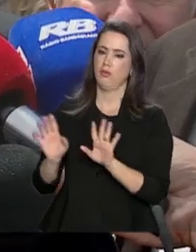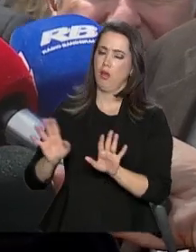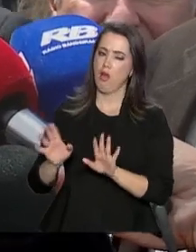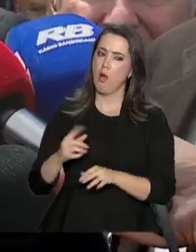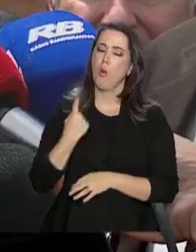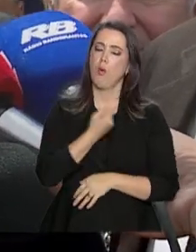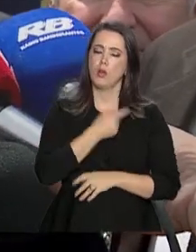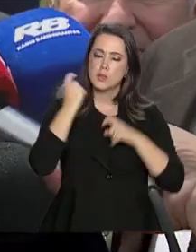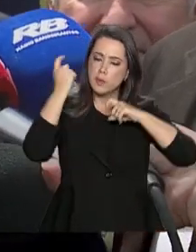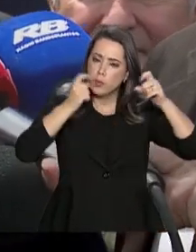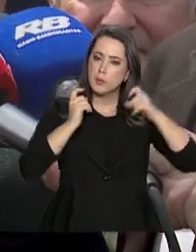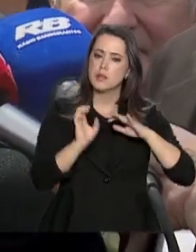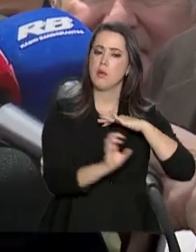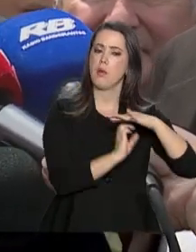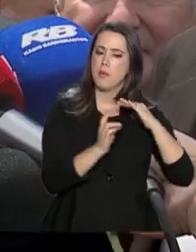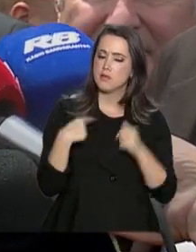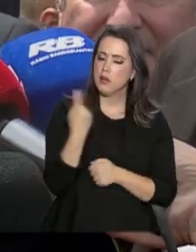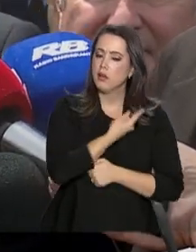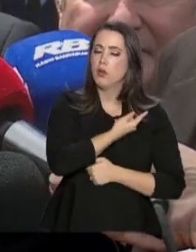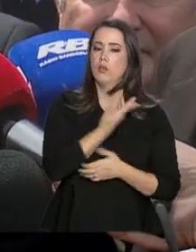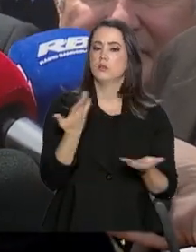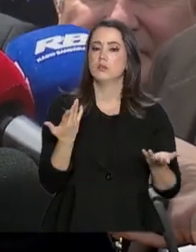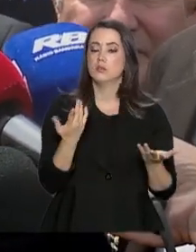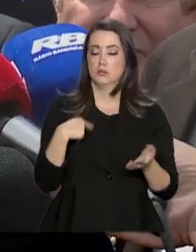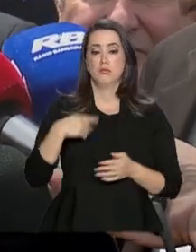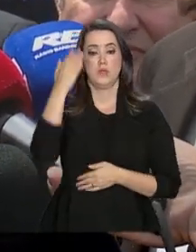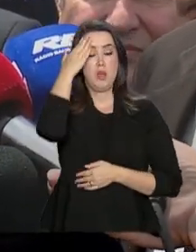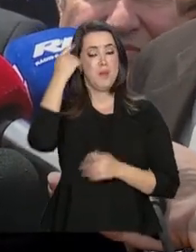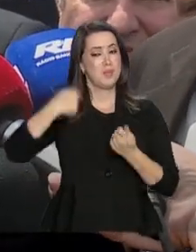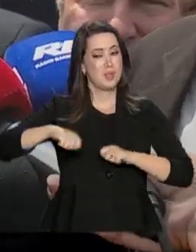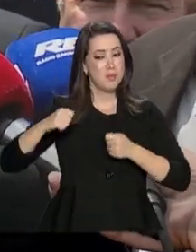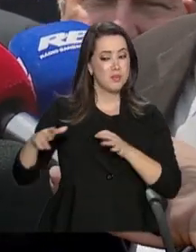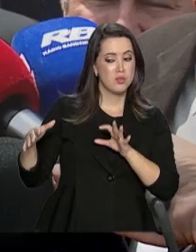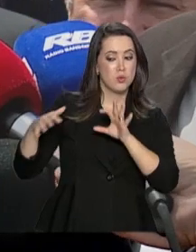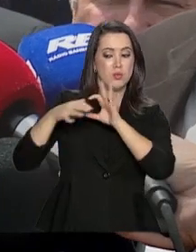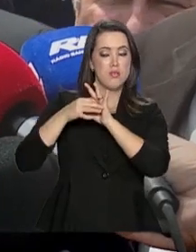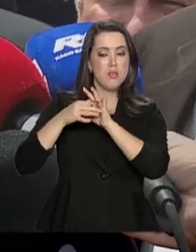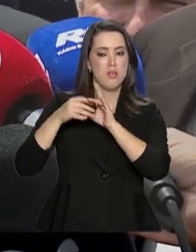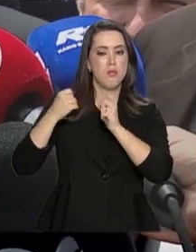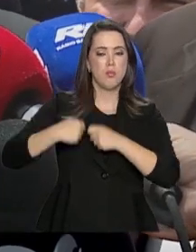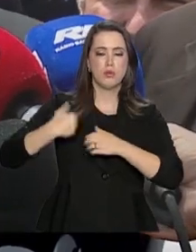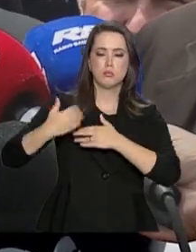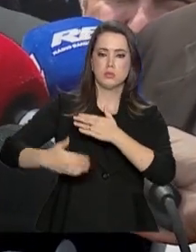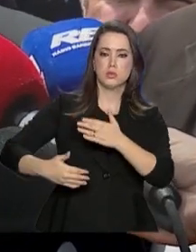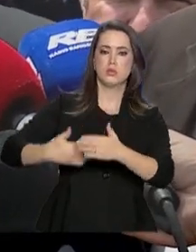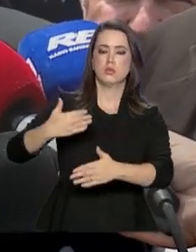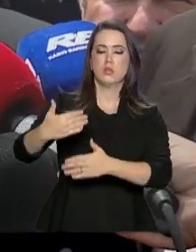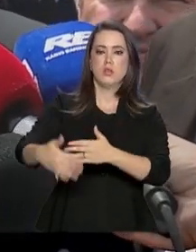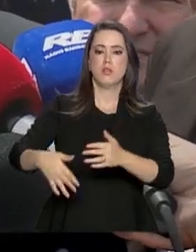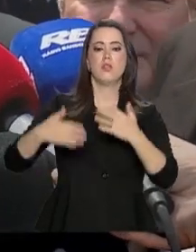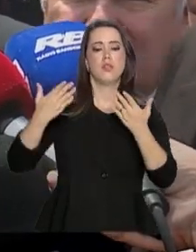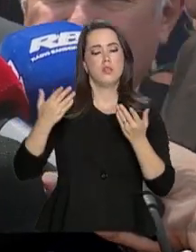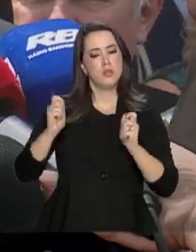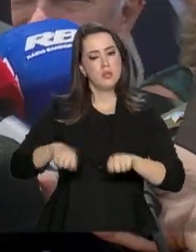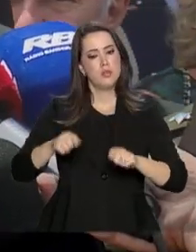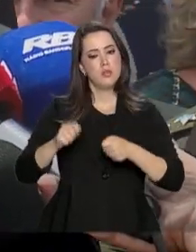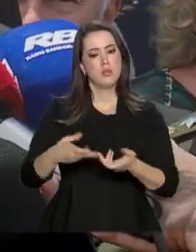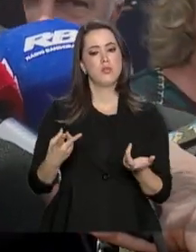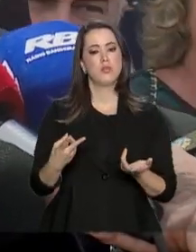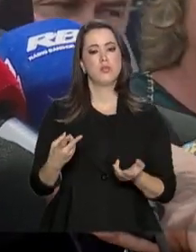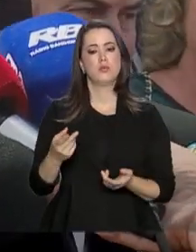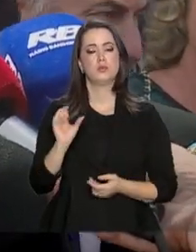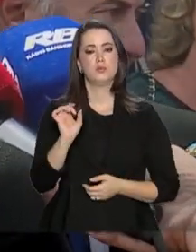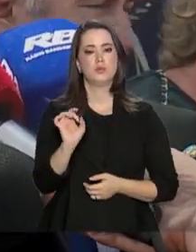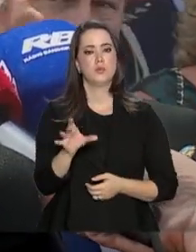nosso sabemos da necessidade é dessa fusão até para que ela consiga competitividade não venha